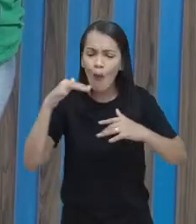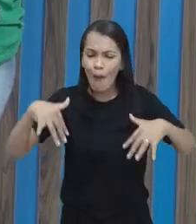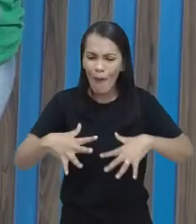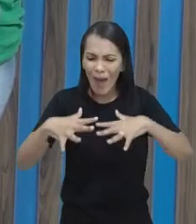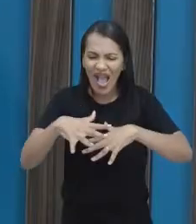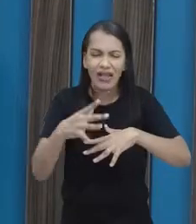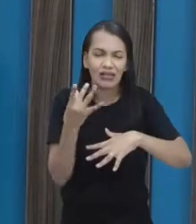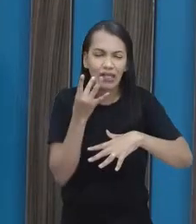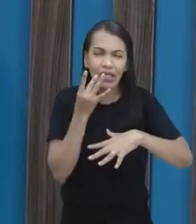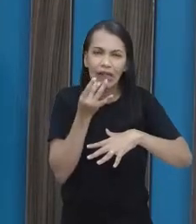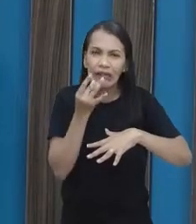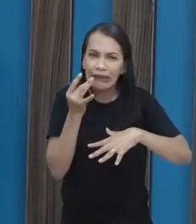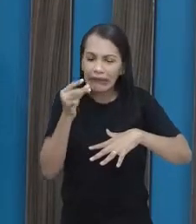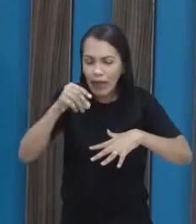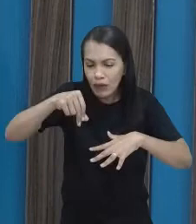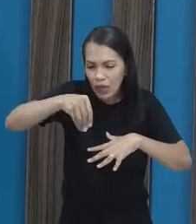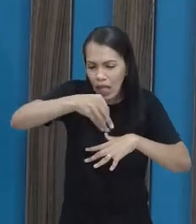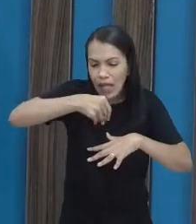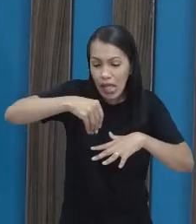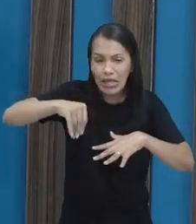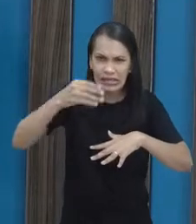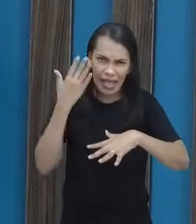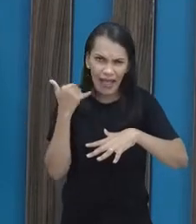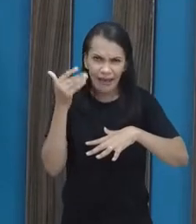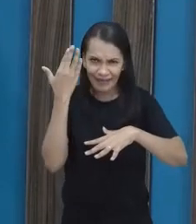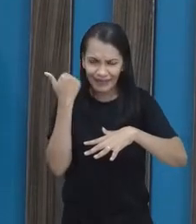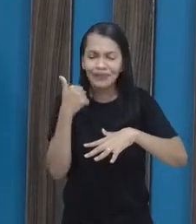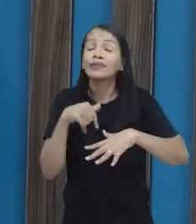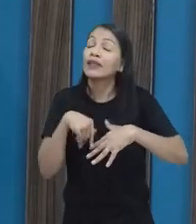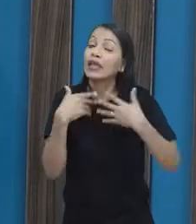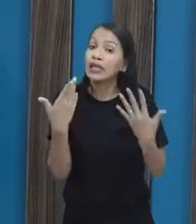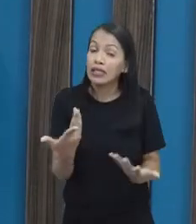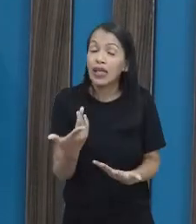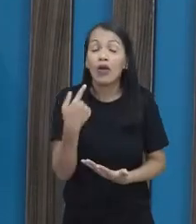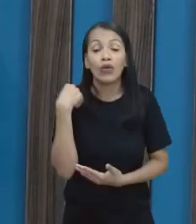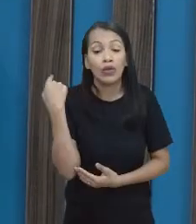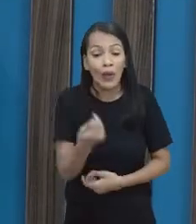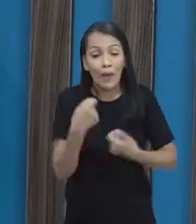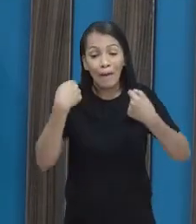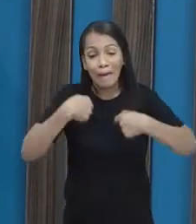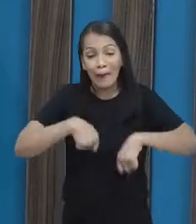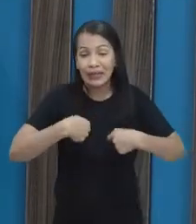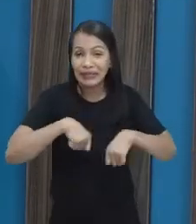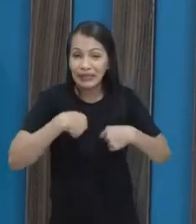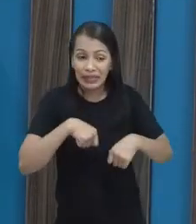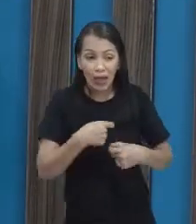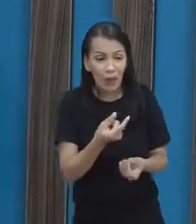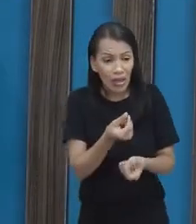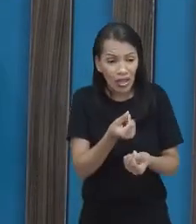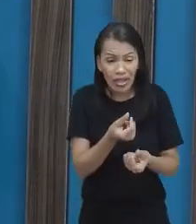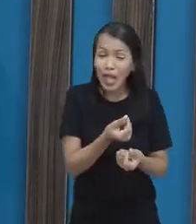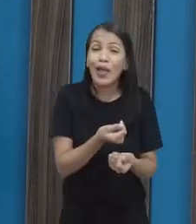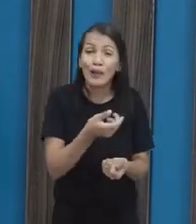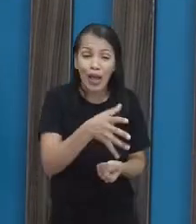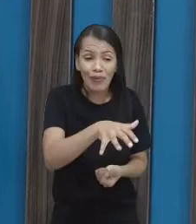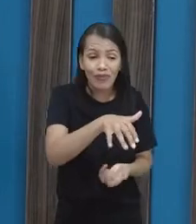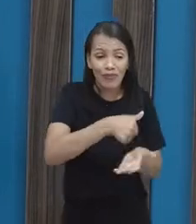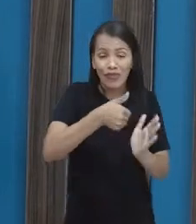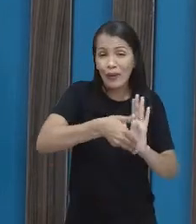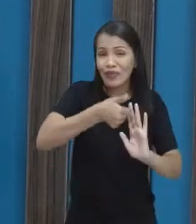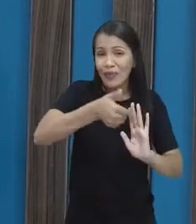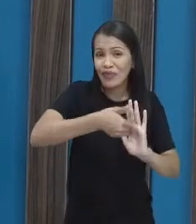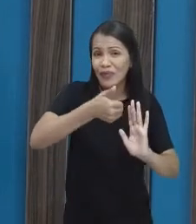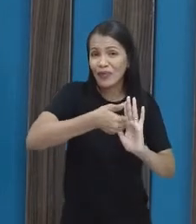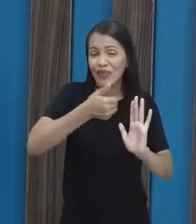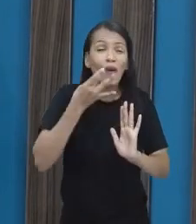de um consumo desenfreado de algo que a gente vai ter que ter um investimento financeiro muito alto. E muitos de nós não vamos ter